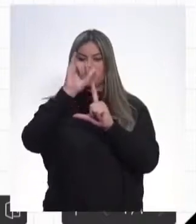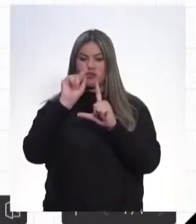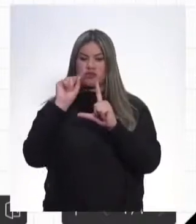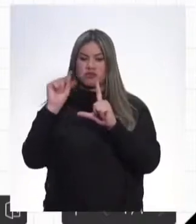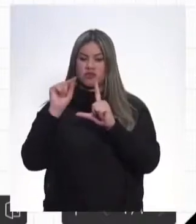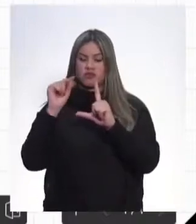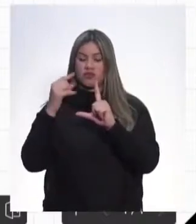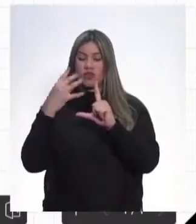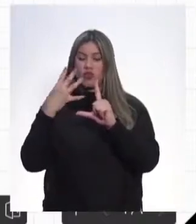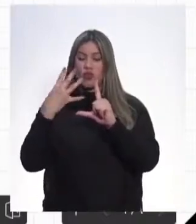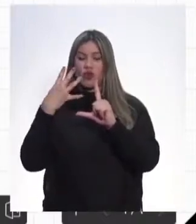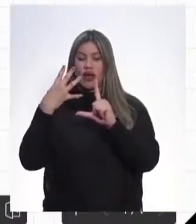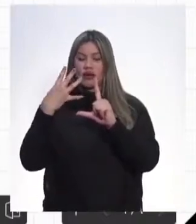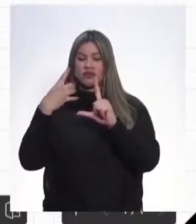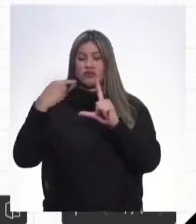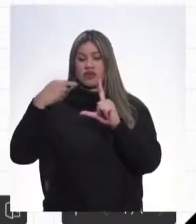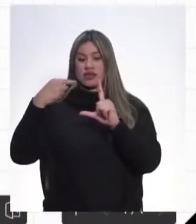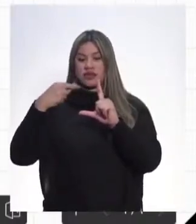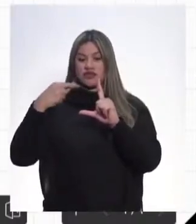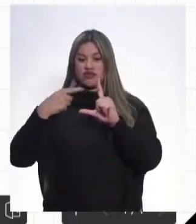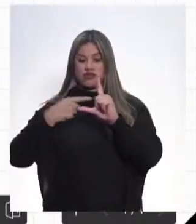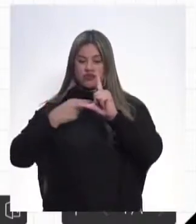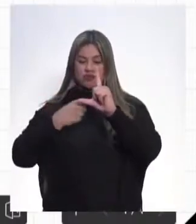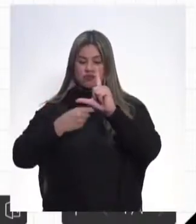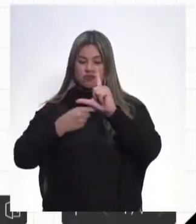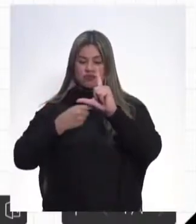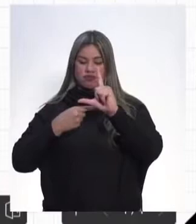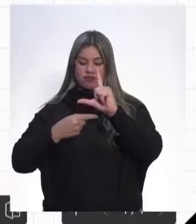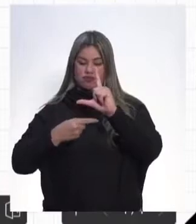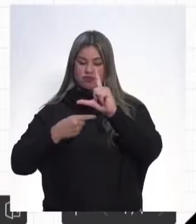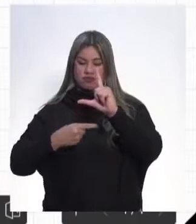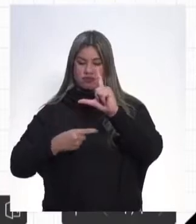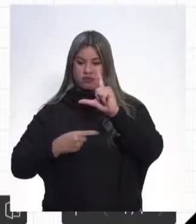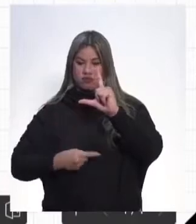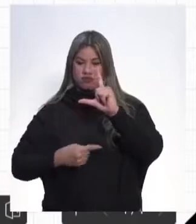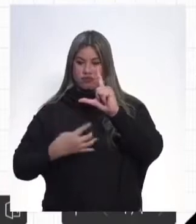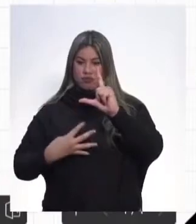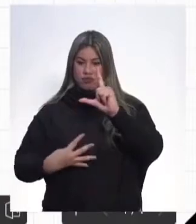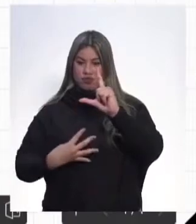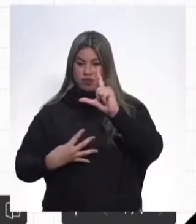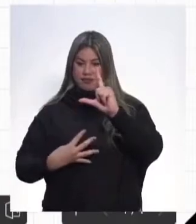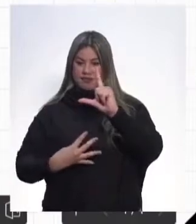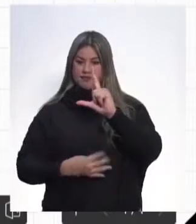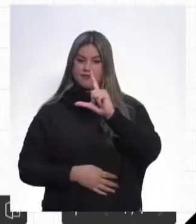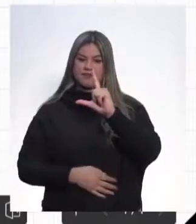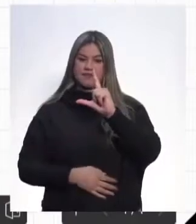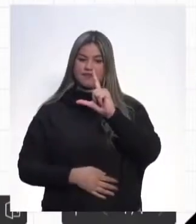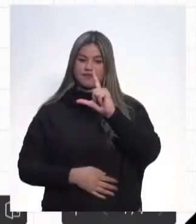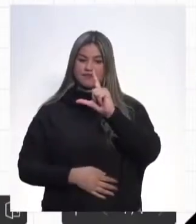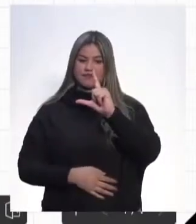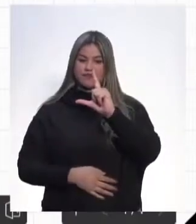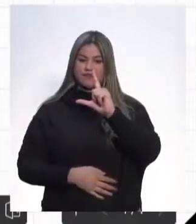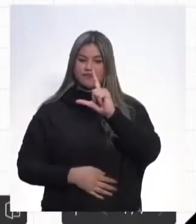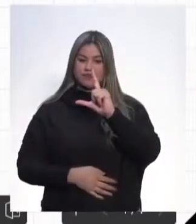4 negativo. Então, eu vou descer, como diria o Jonas, 4 casas, correto?